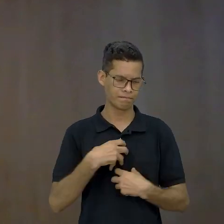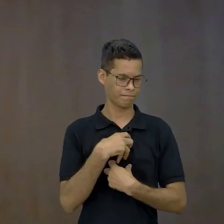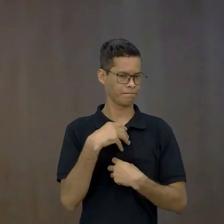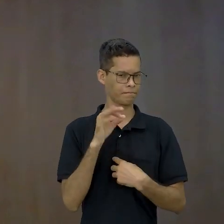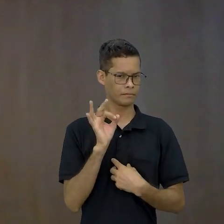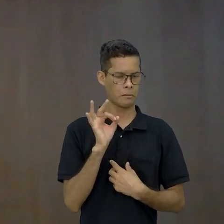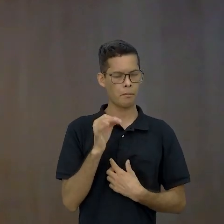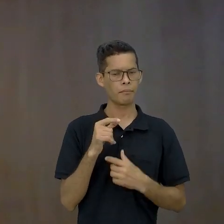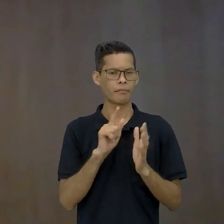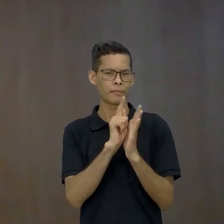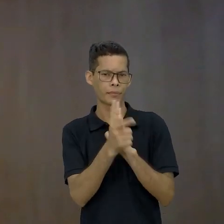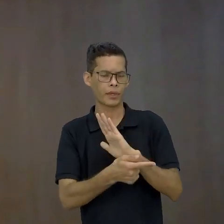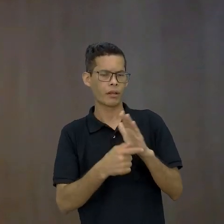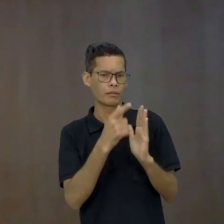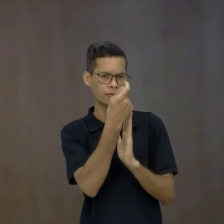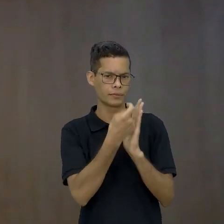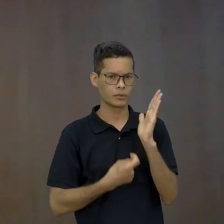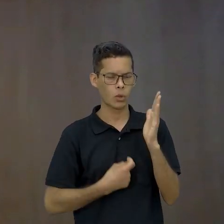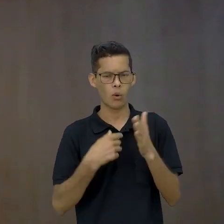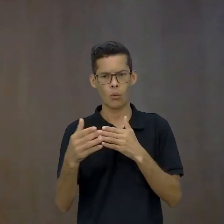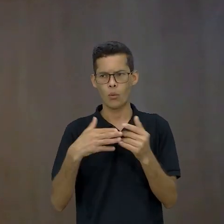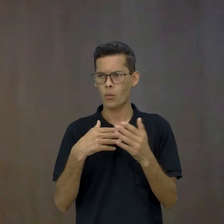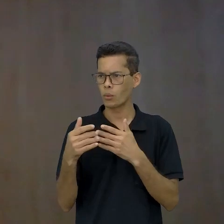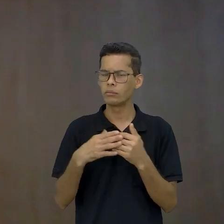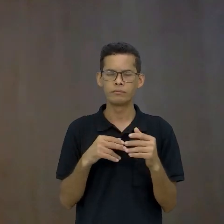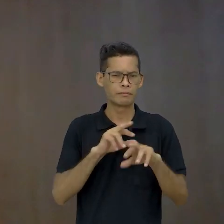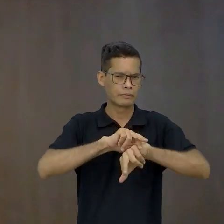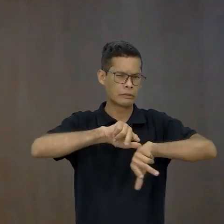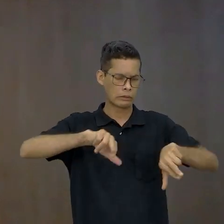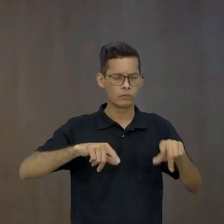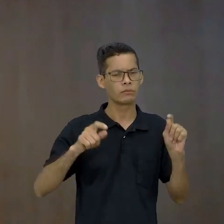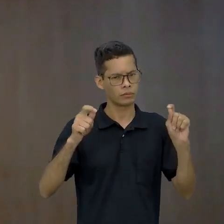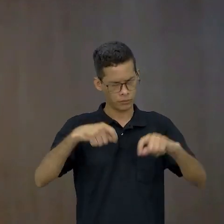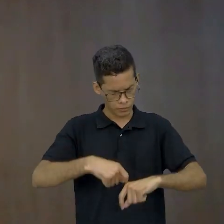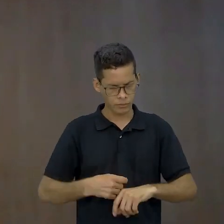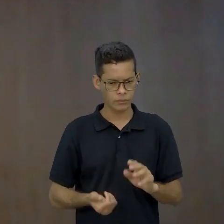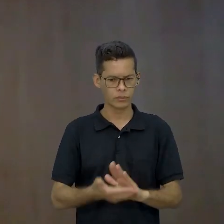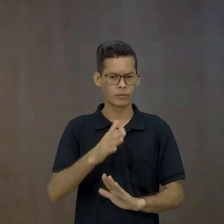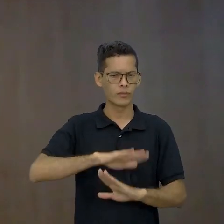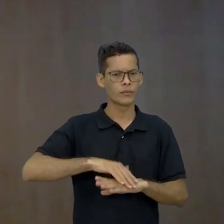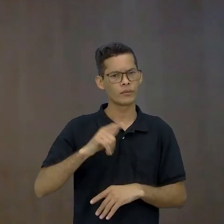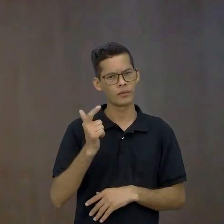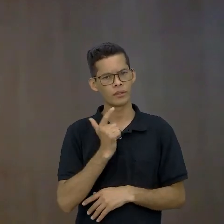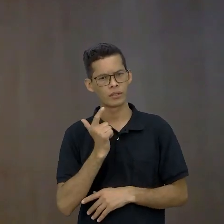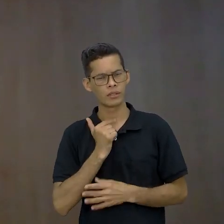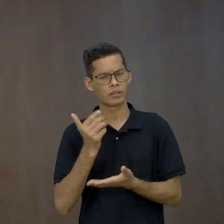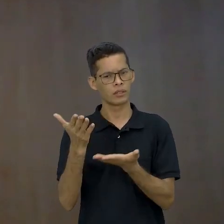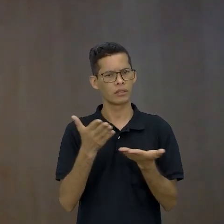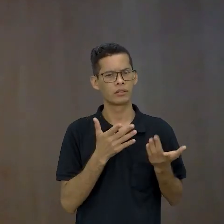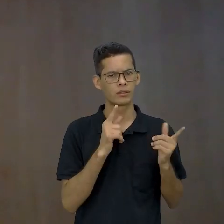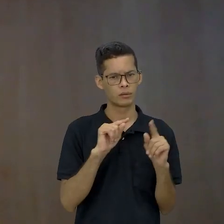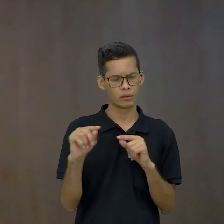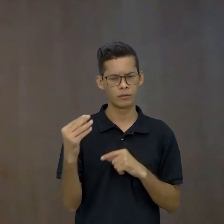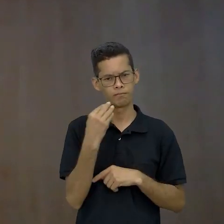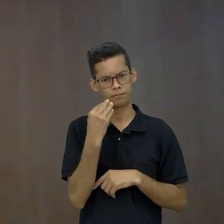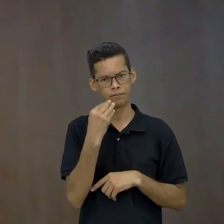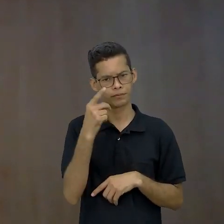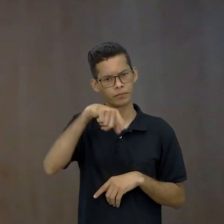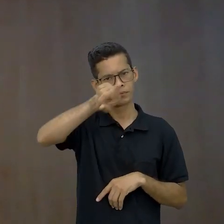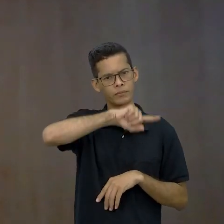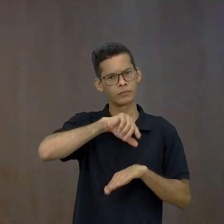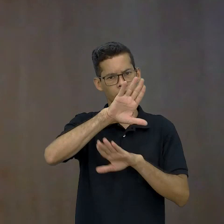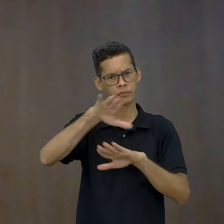nos diferentes gêneros textuais, os quais também trazem a possibilidade aí de os nossos